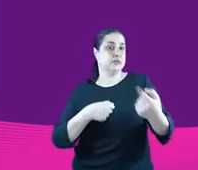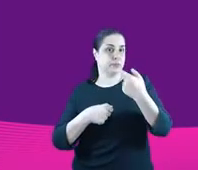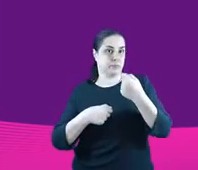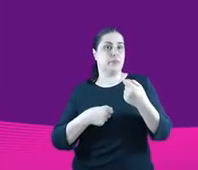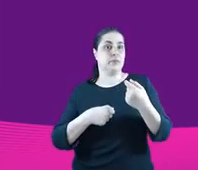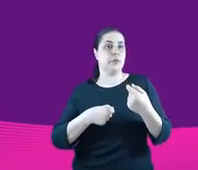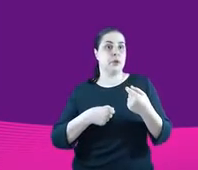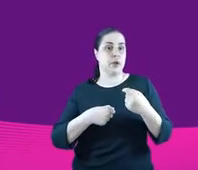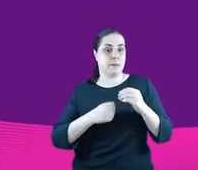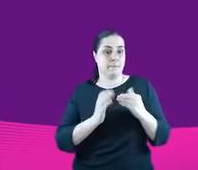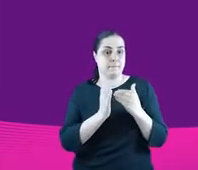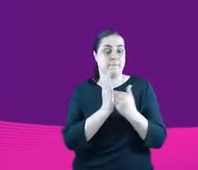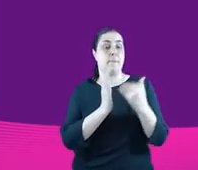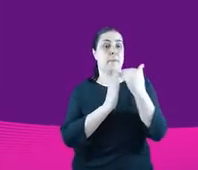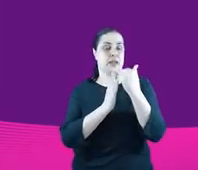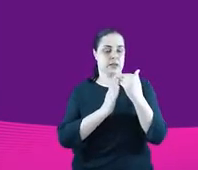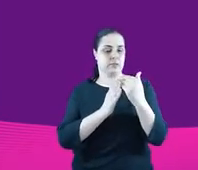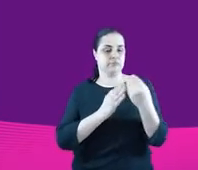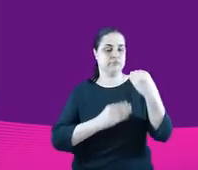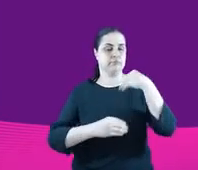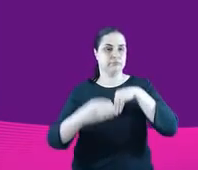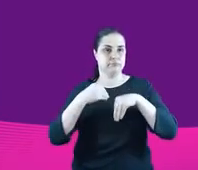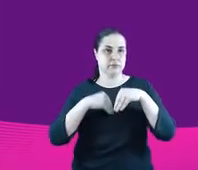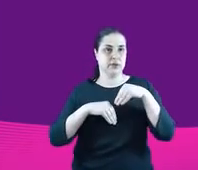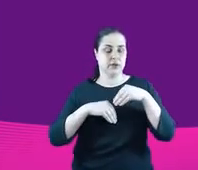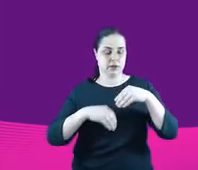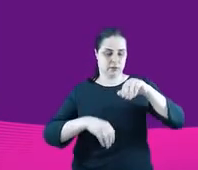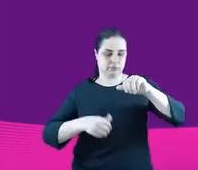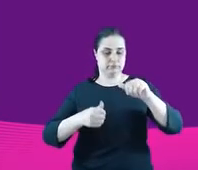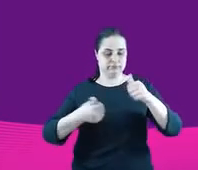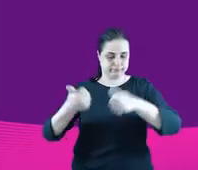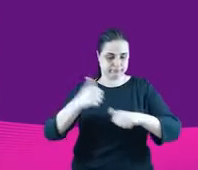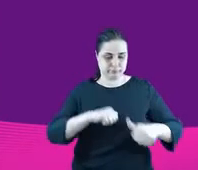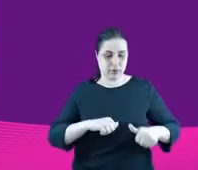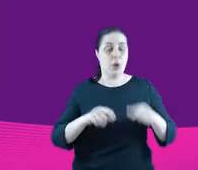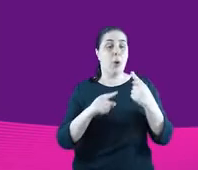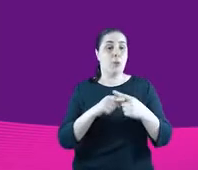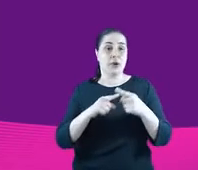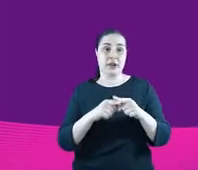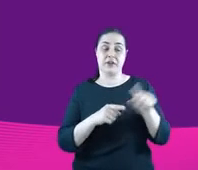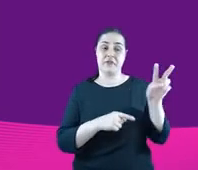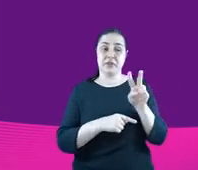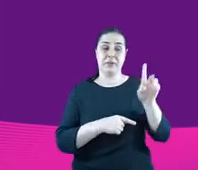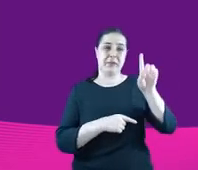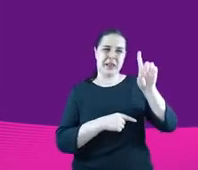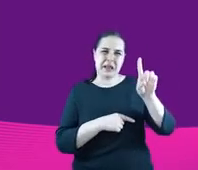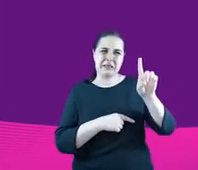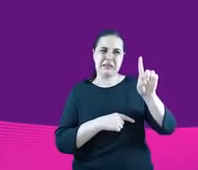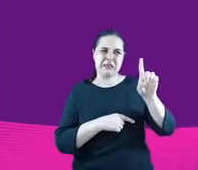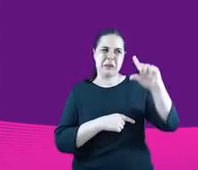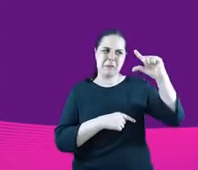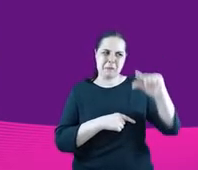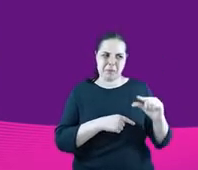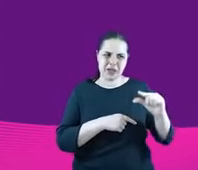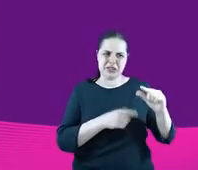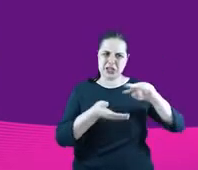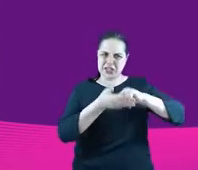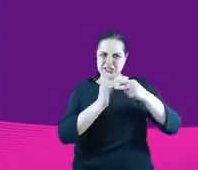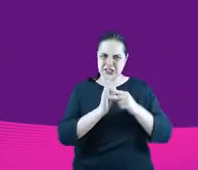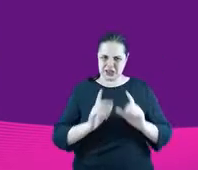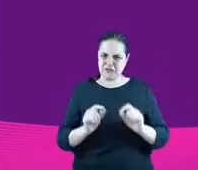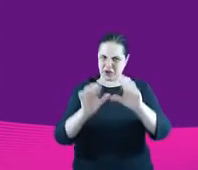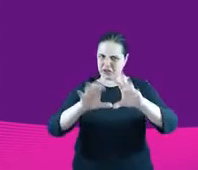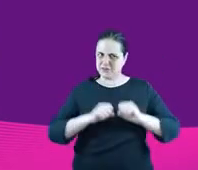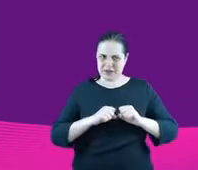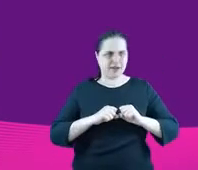um consenso, né, entre baixa de vitamina D e câncer, apesar da mídia falar bastante sobre isso.